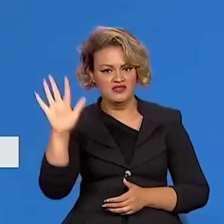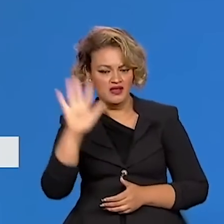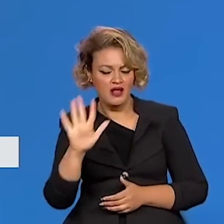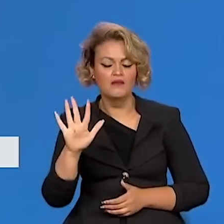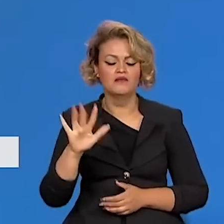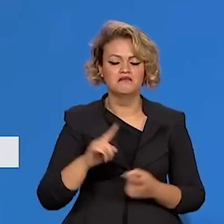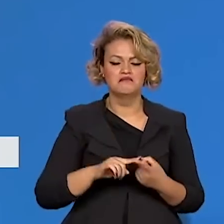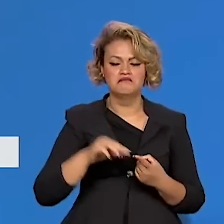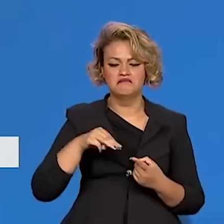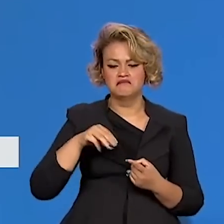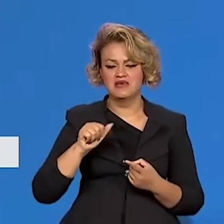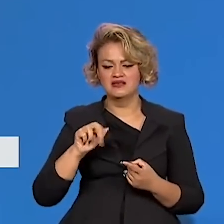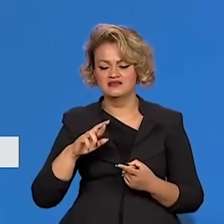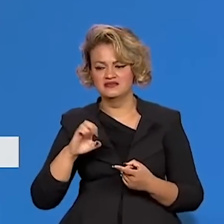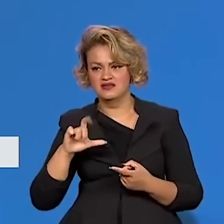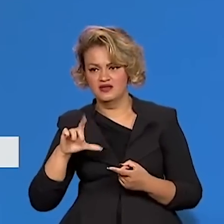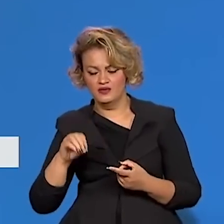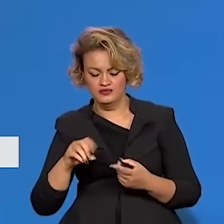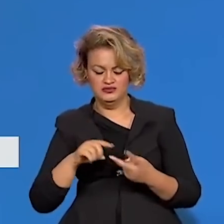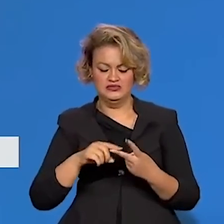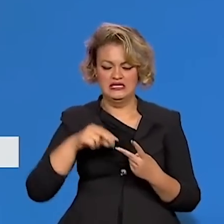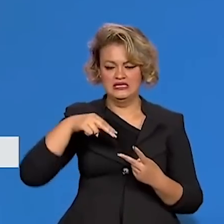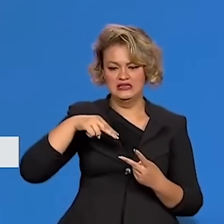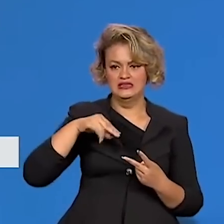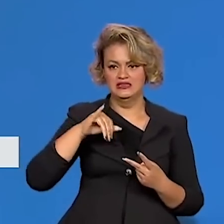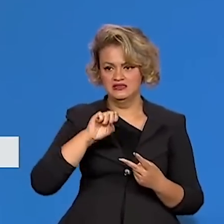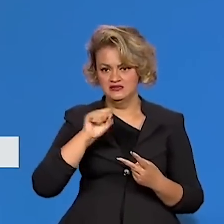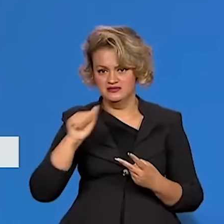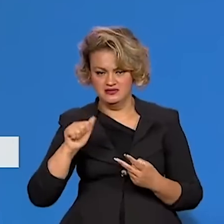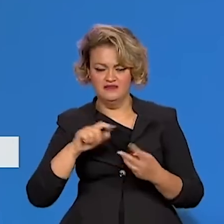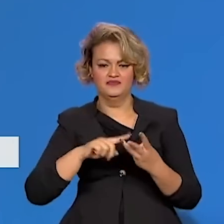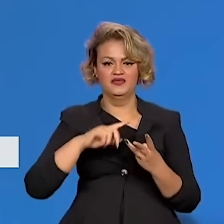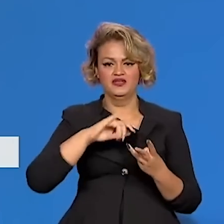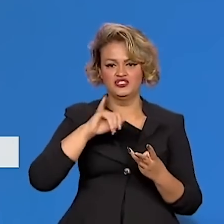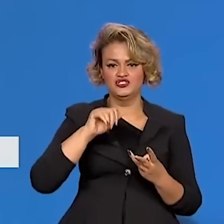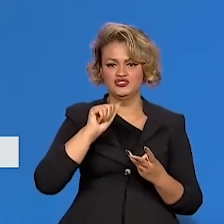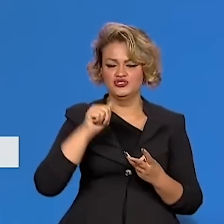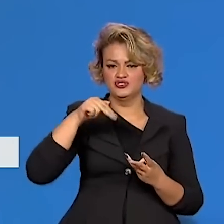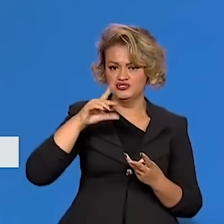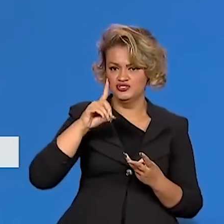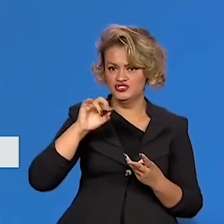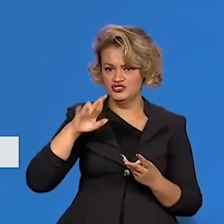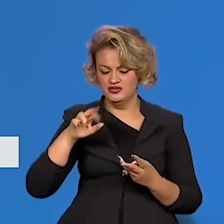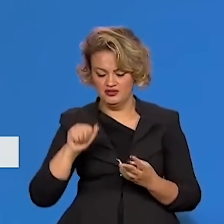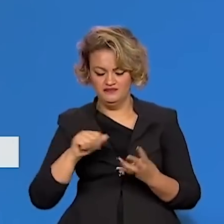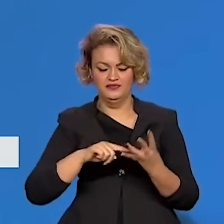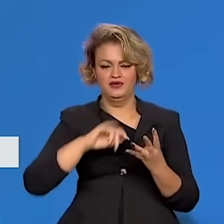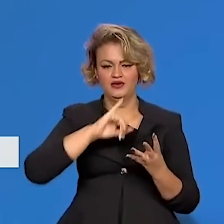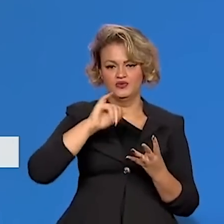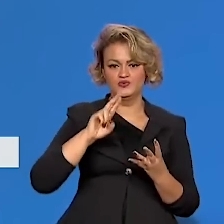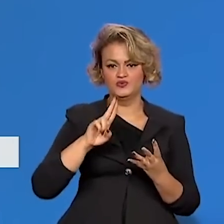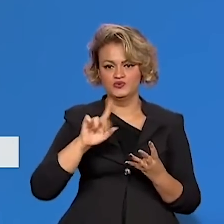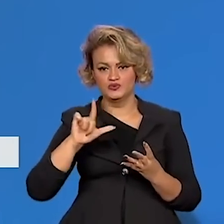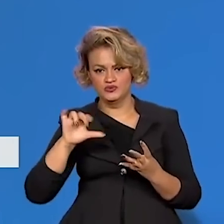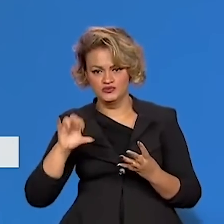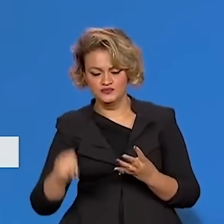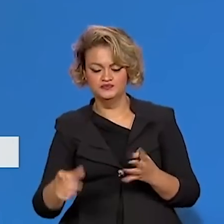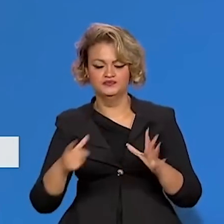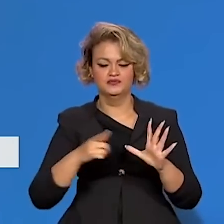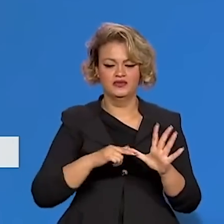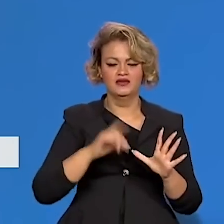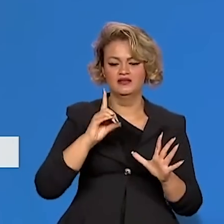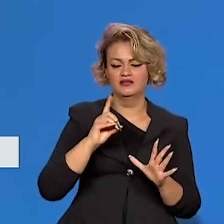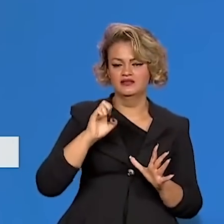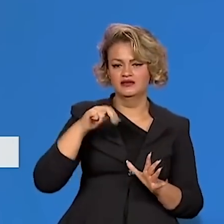Queiroz Letícia da Mata Jandira feghali Júlio Lopes Nilton Cardoso Júnior